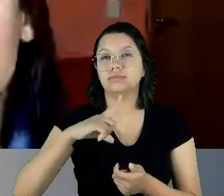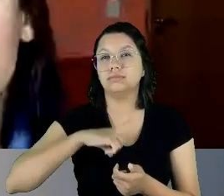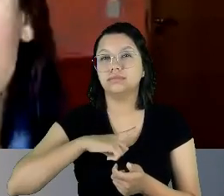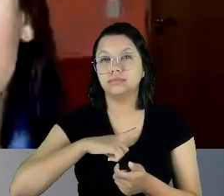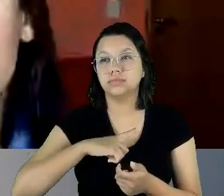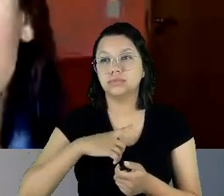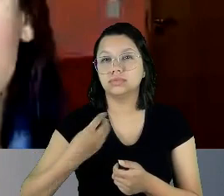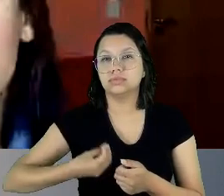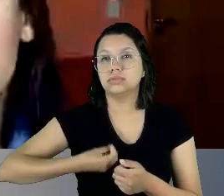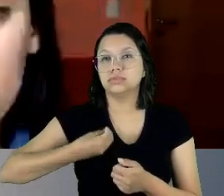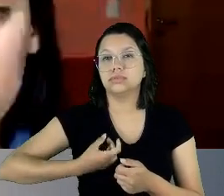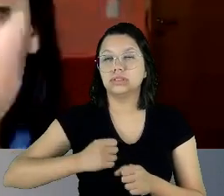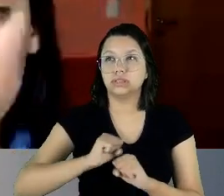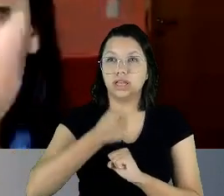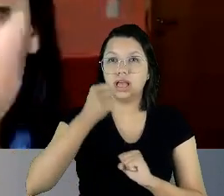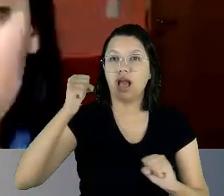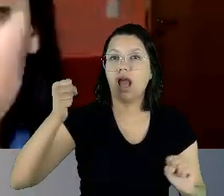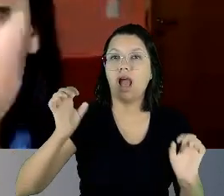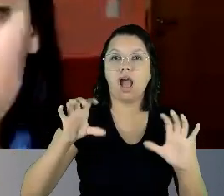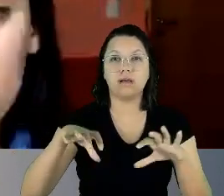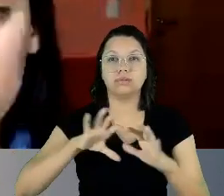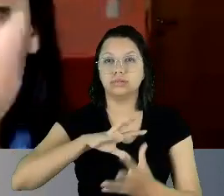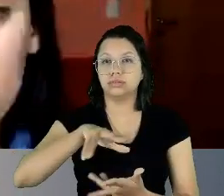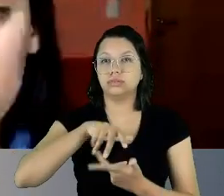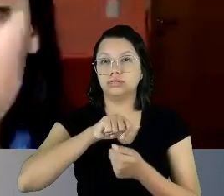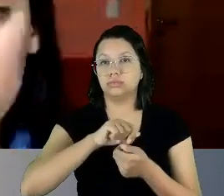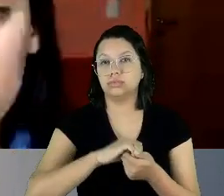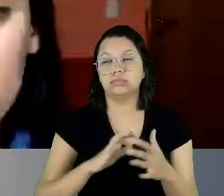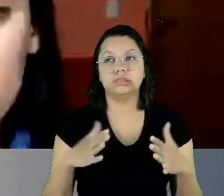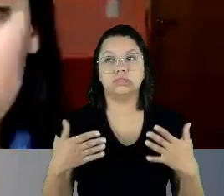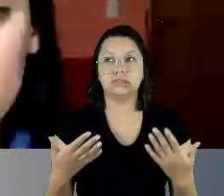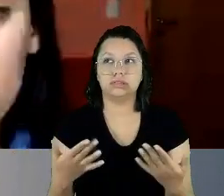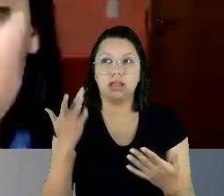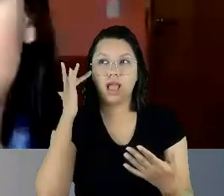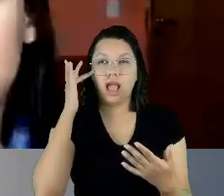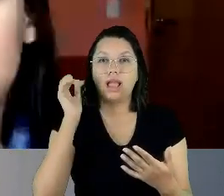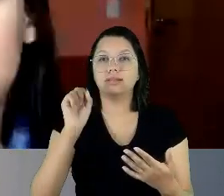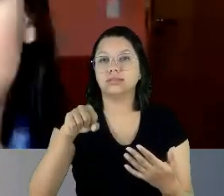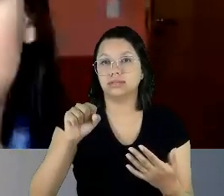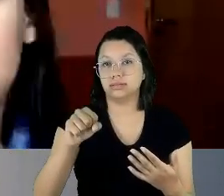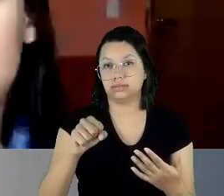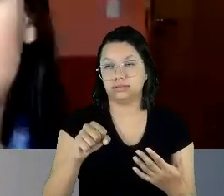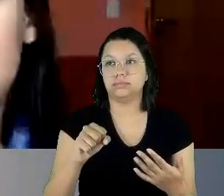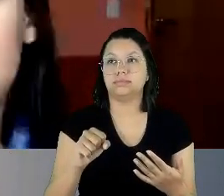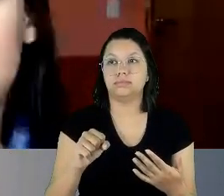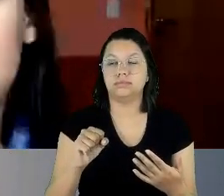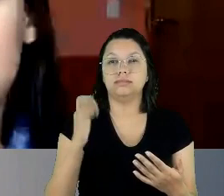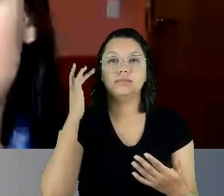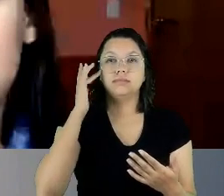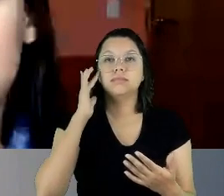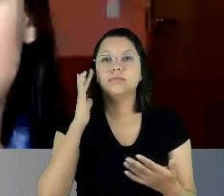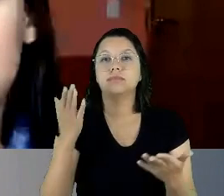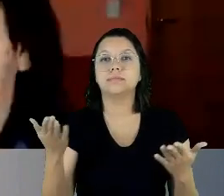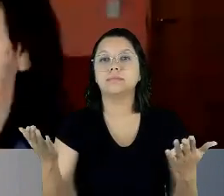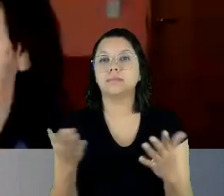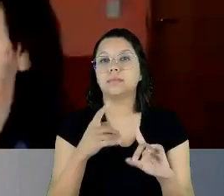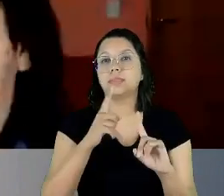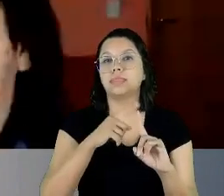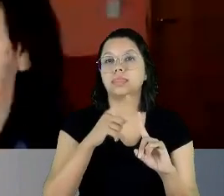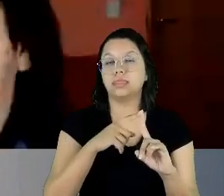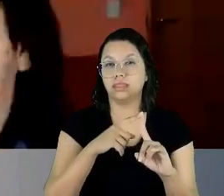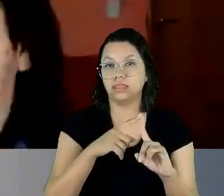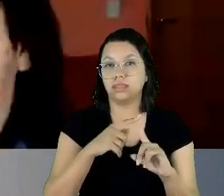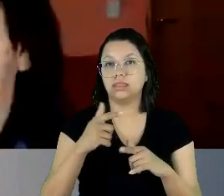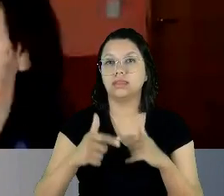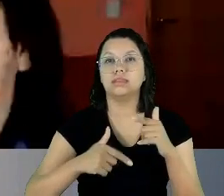ter uma vivência ampla, assim, no mundo. Então, acho que sim, acho que esse tipo de